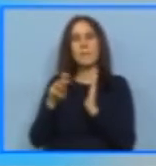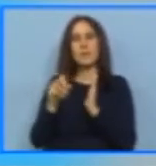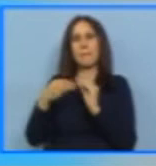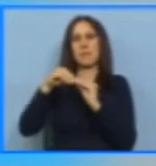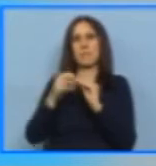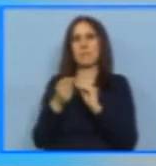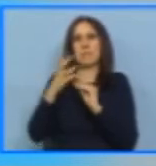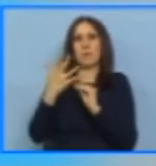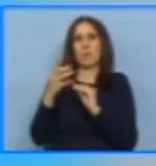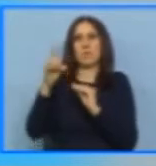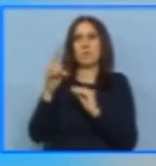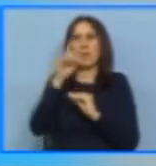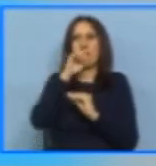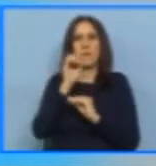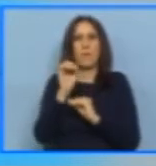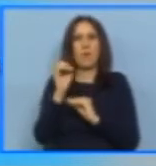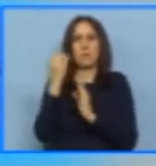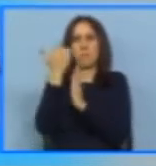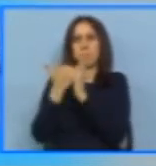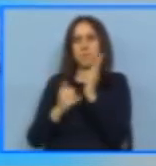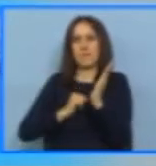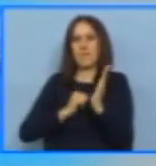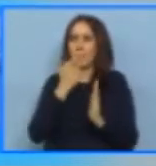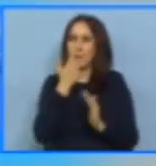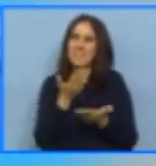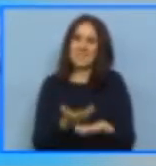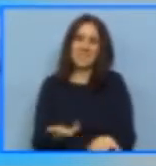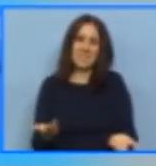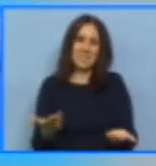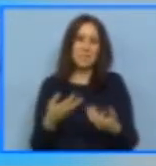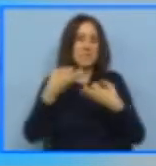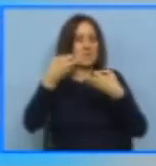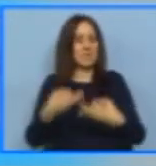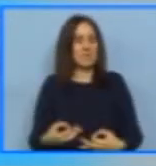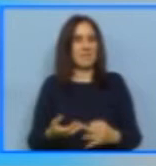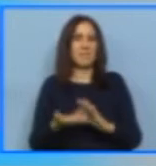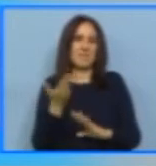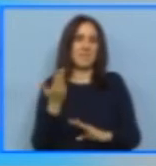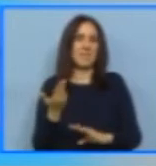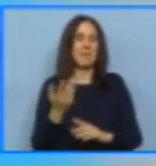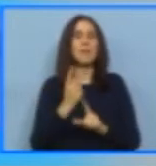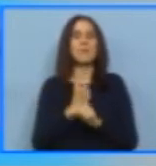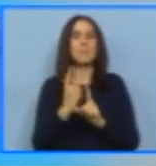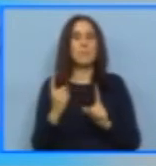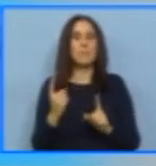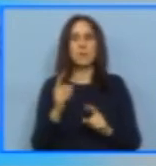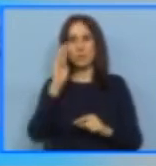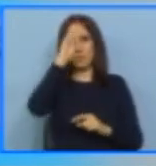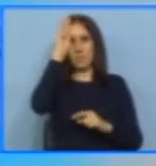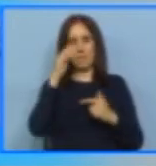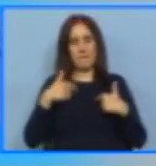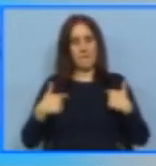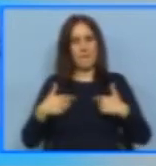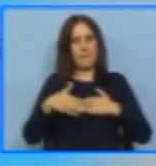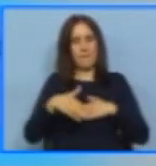o nosso, lá no meio, naquela mistura. Eu gosto mais assim, claro, eu acho que tem mais dignidade, porque feito pelo Papa é